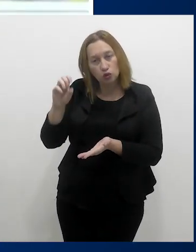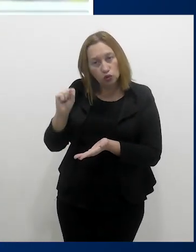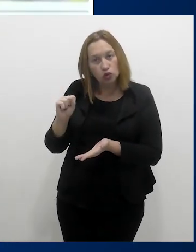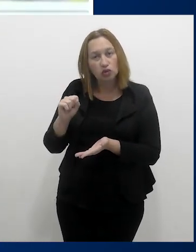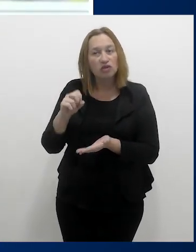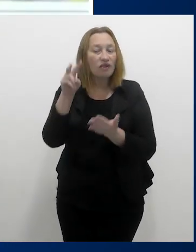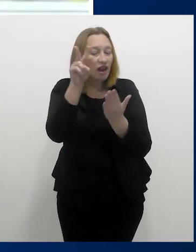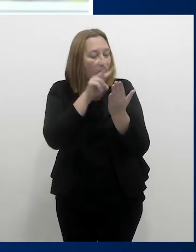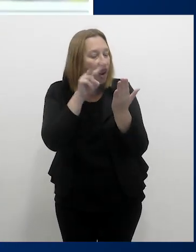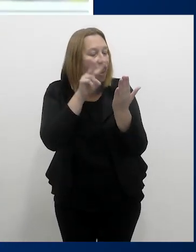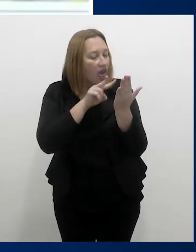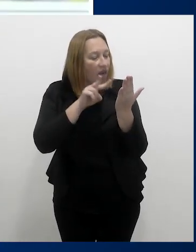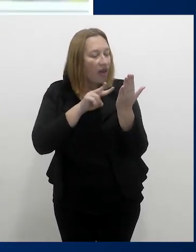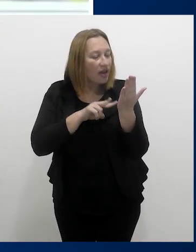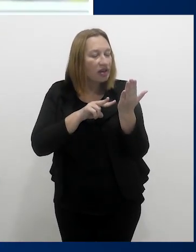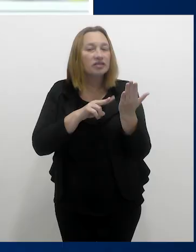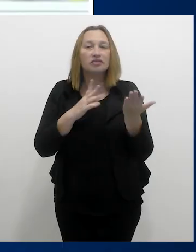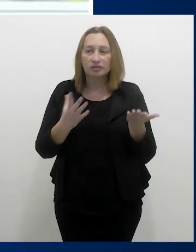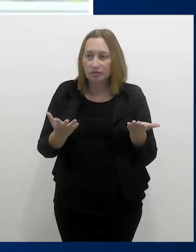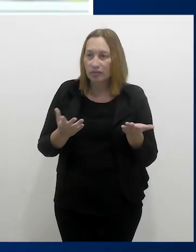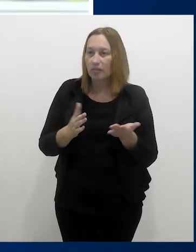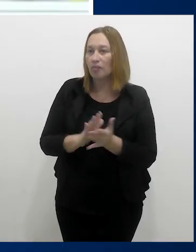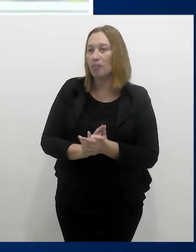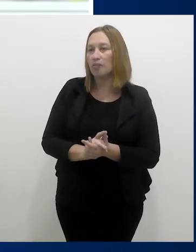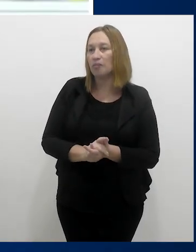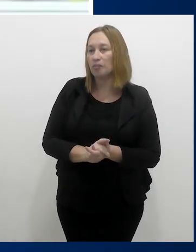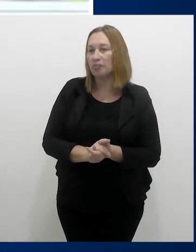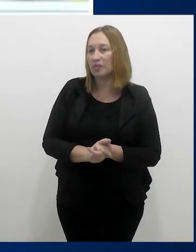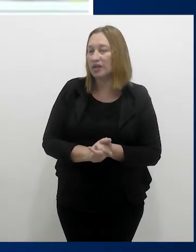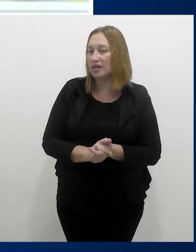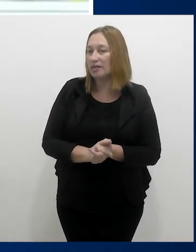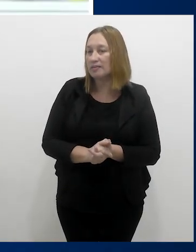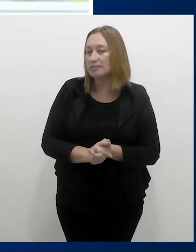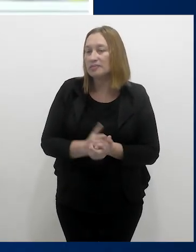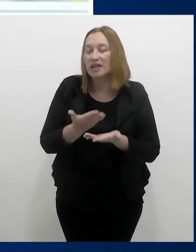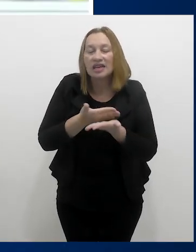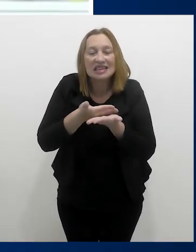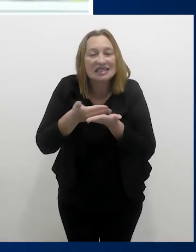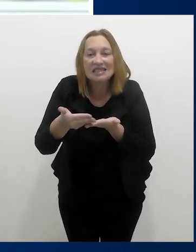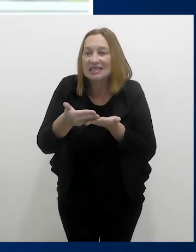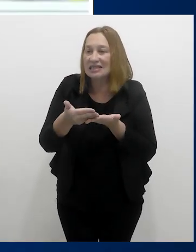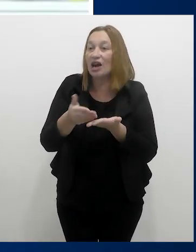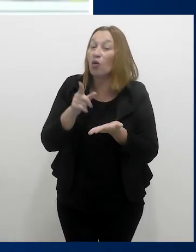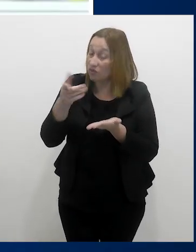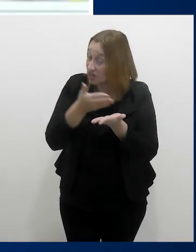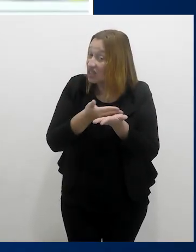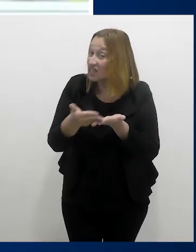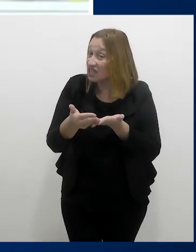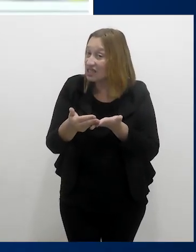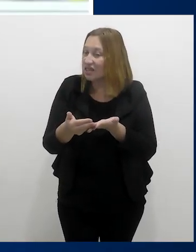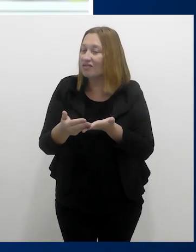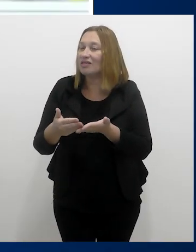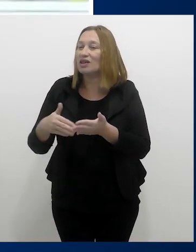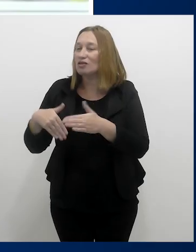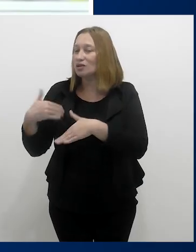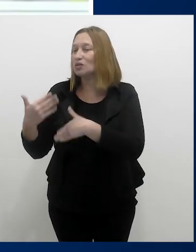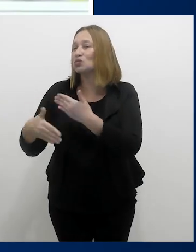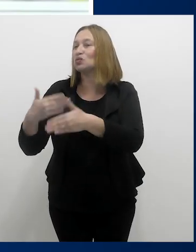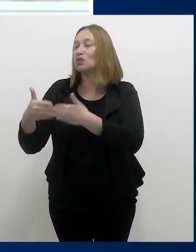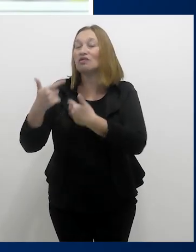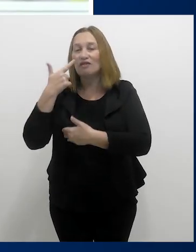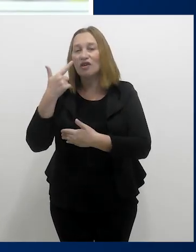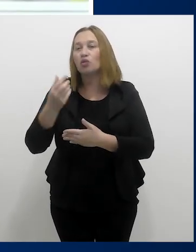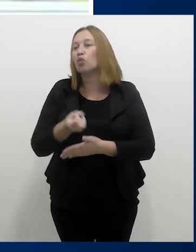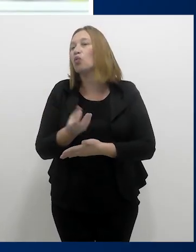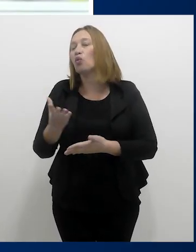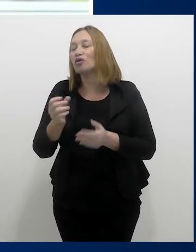Você pega um livro de contos e vai lendo um conto de cada vez. Sabe, é começar, porque quando você começa, você vai